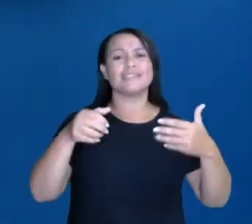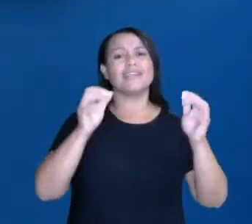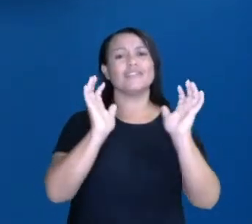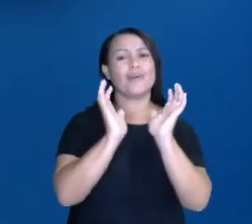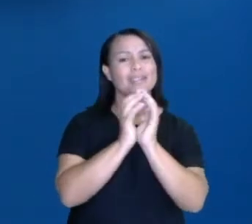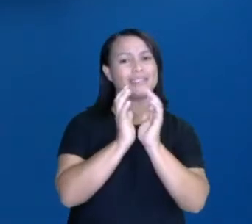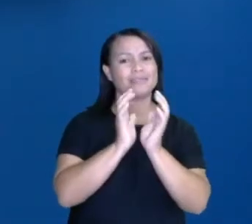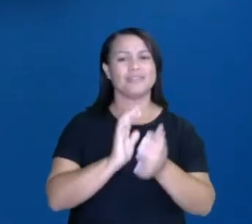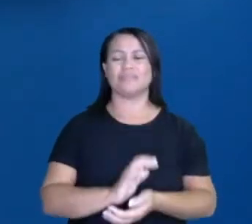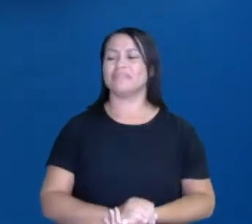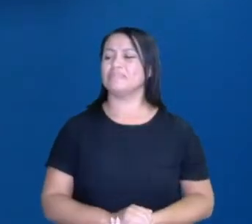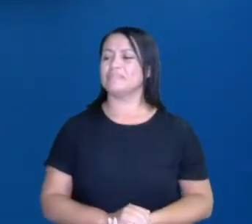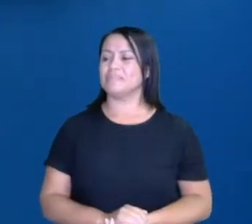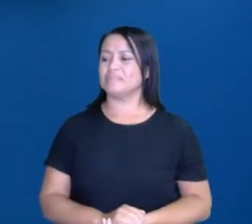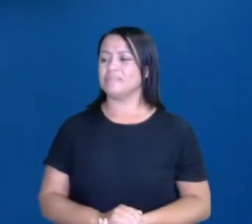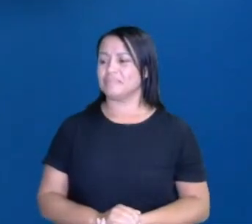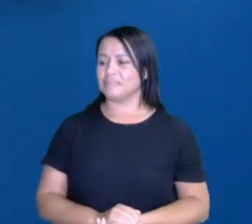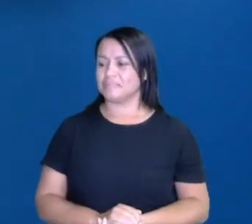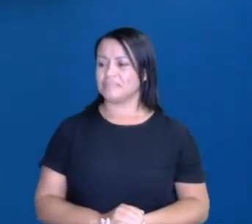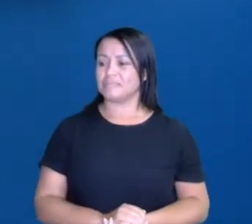Recife.